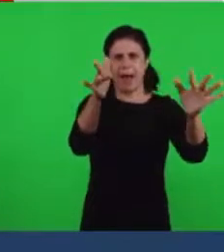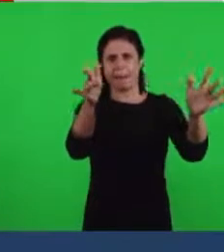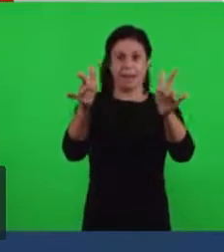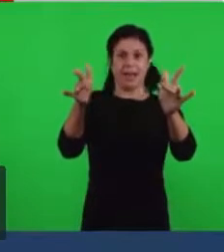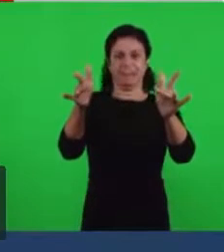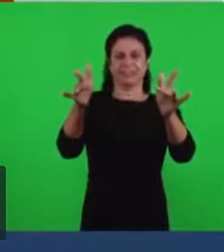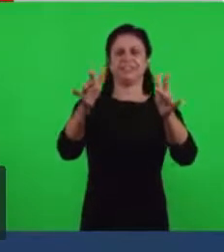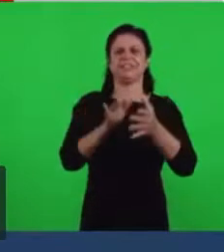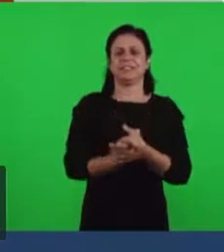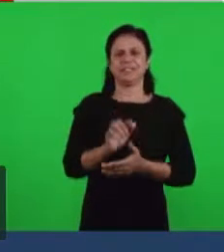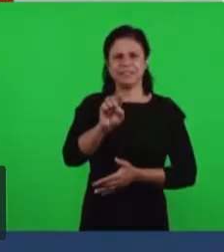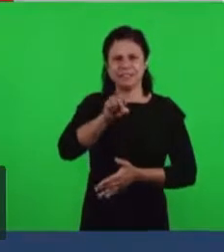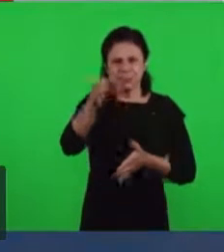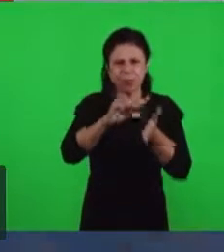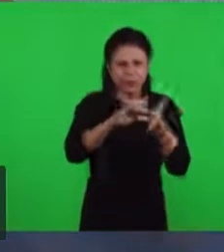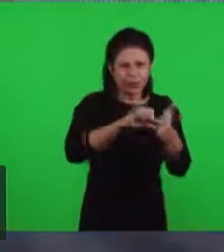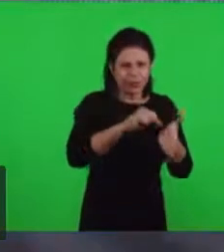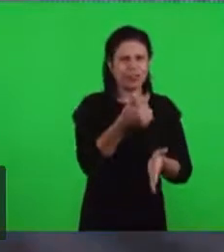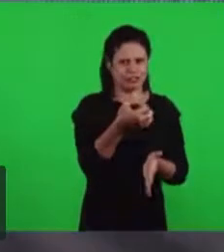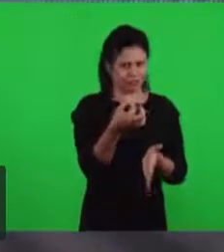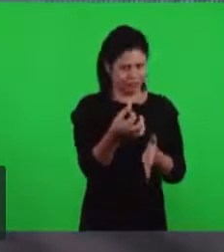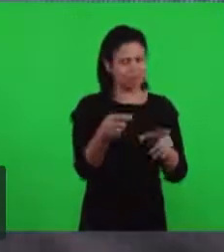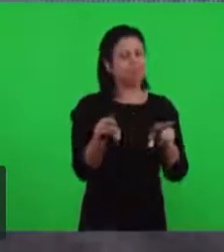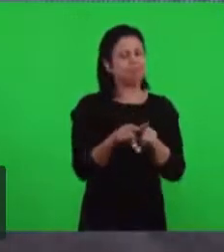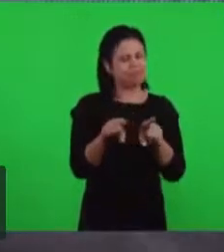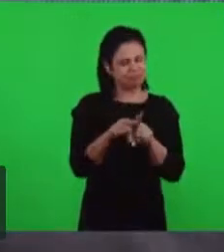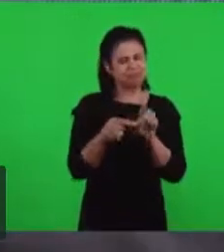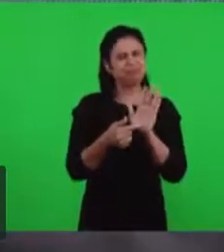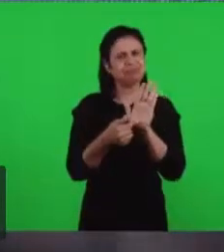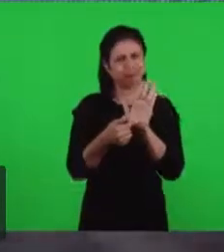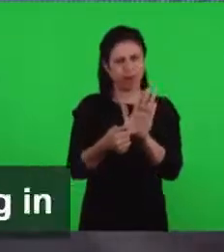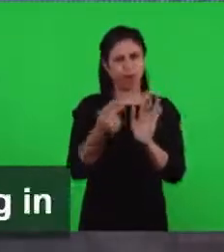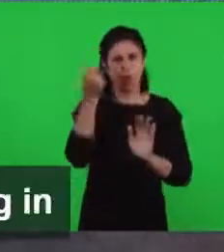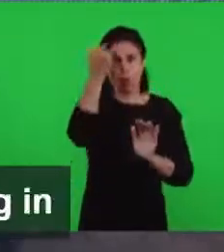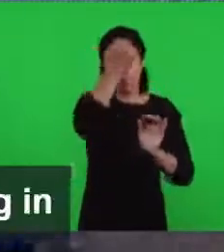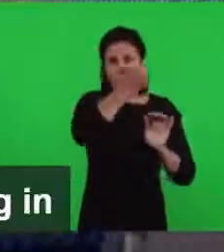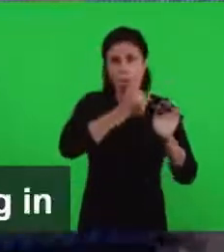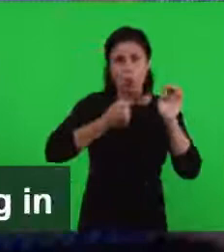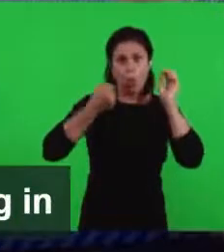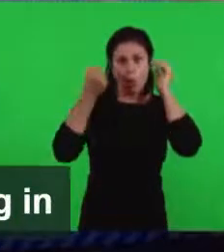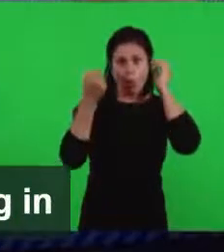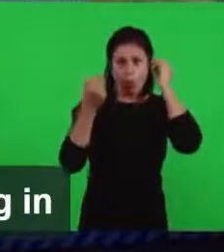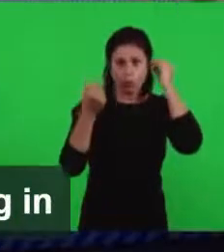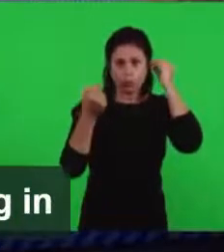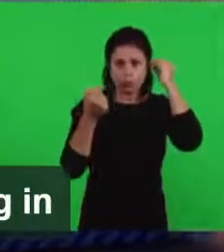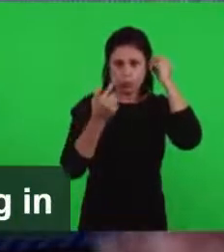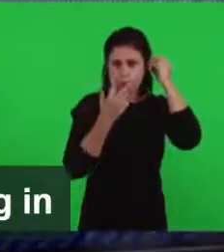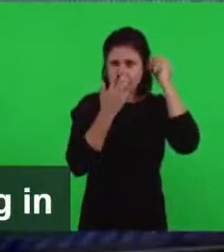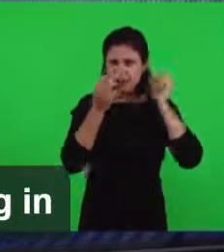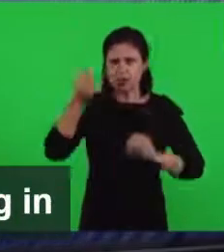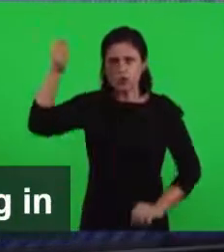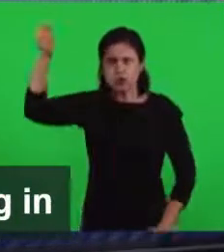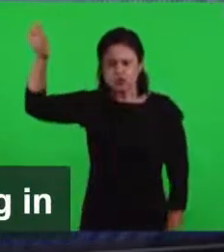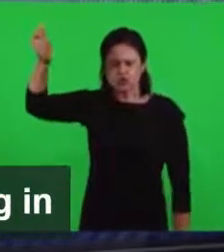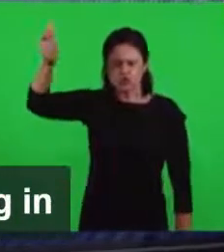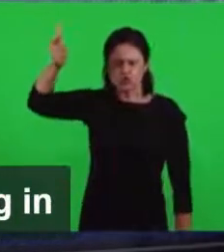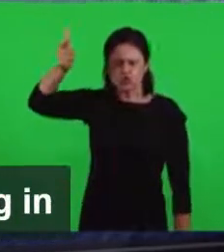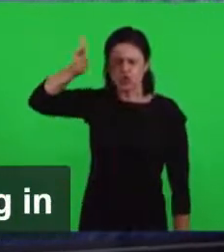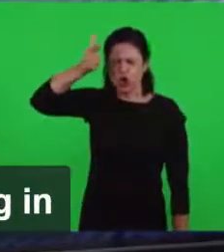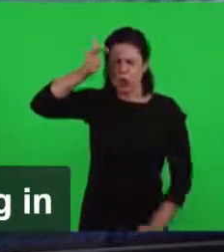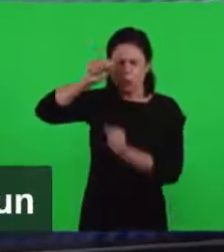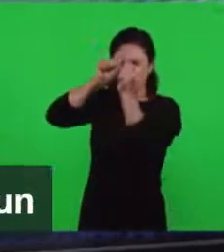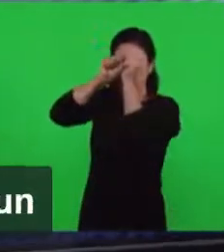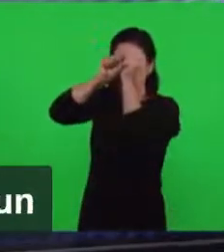no verso 16 ainda ele vai descrever o rosto seu rosto como o sol quando na sua